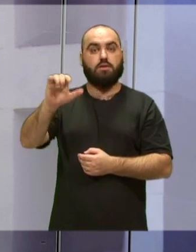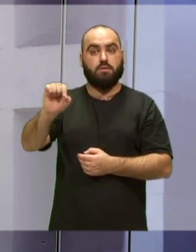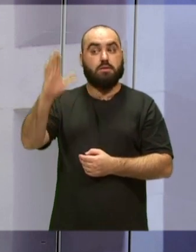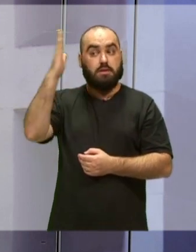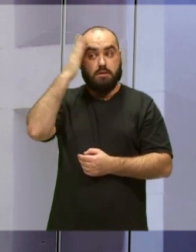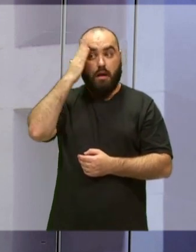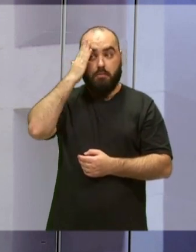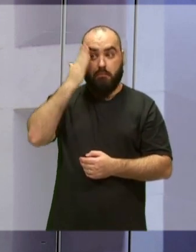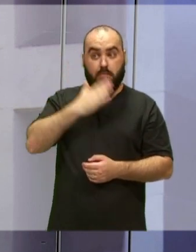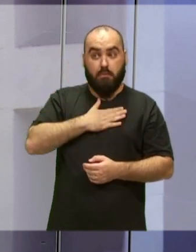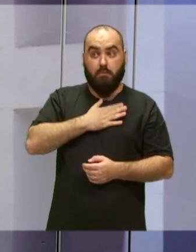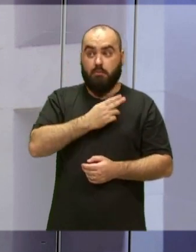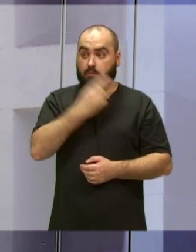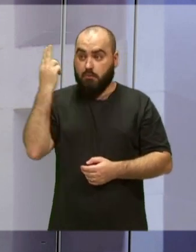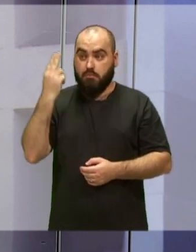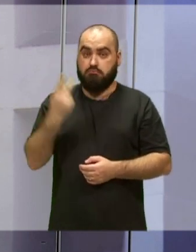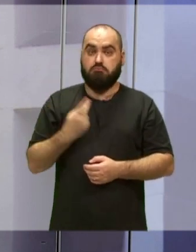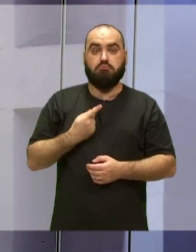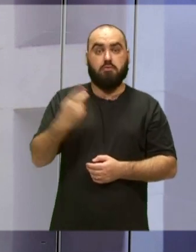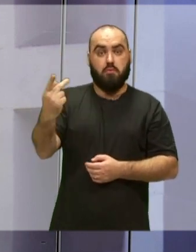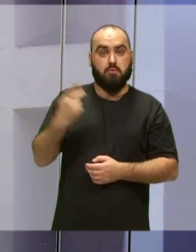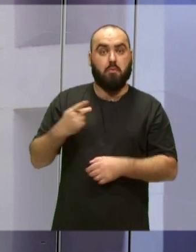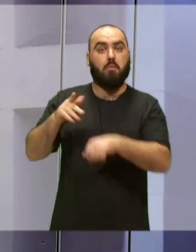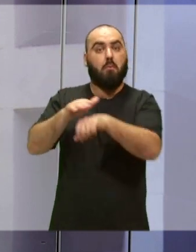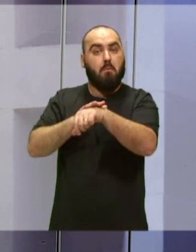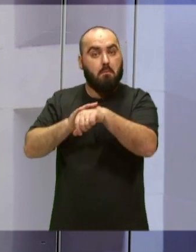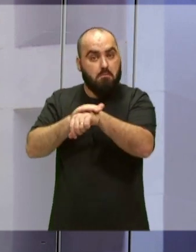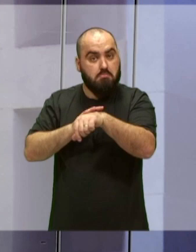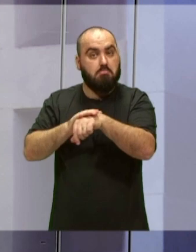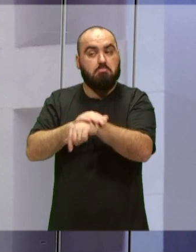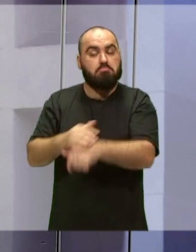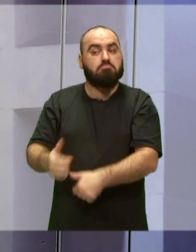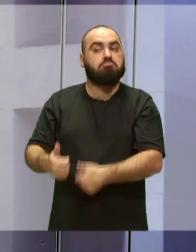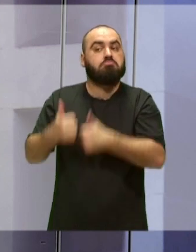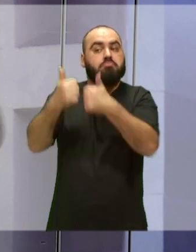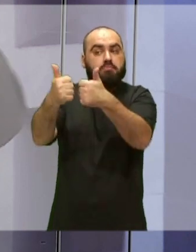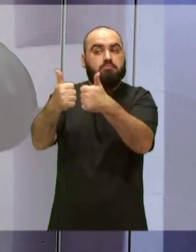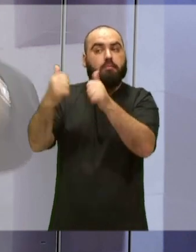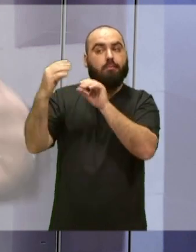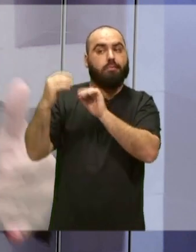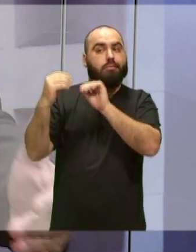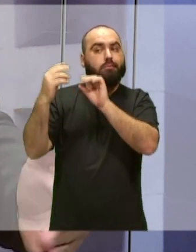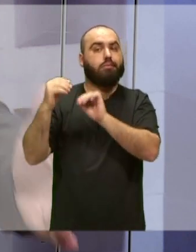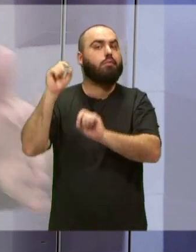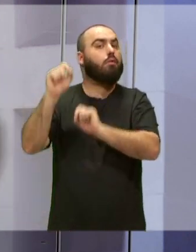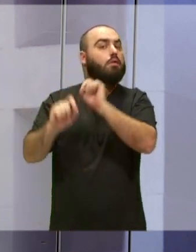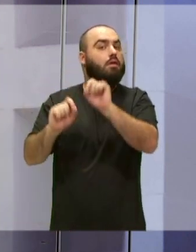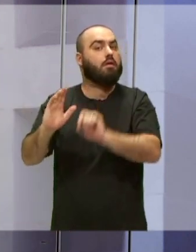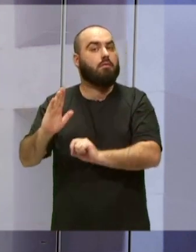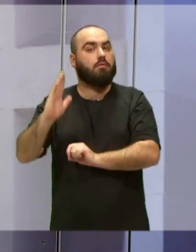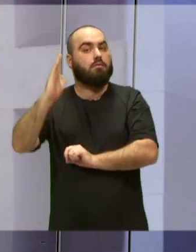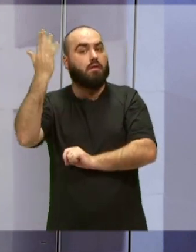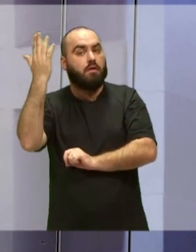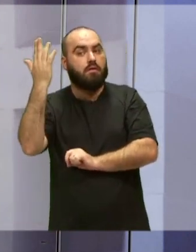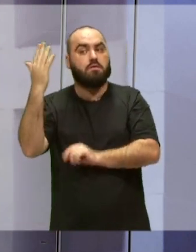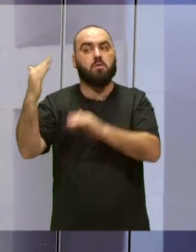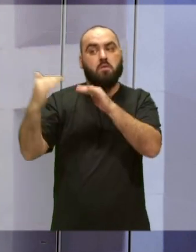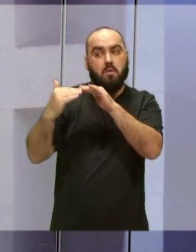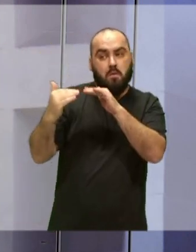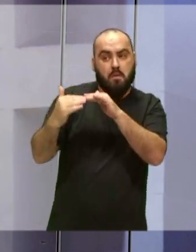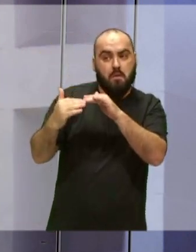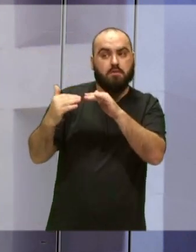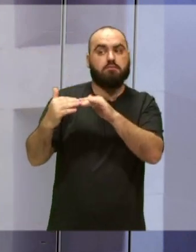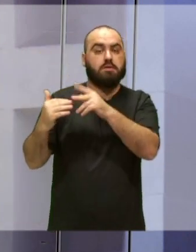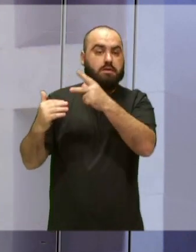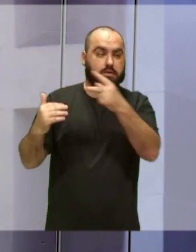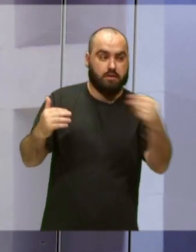conv com ele falamos do do que estava acontecendo o que estava convergindo saiu